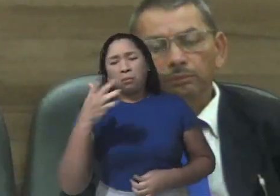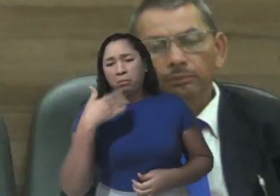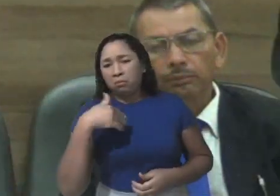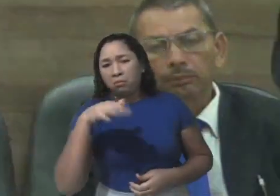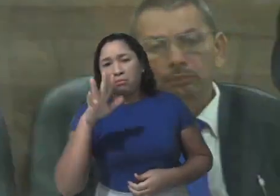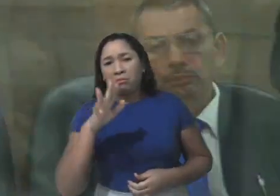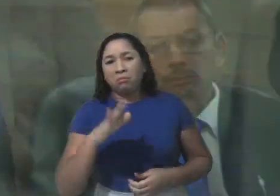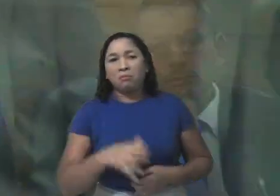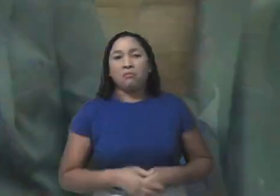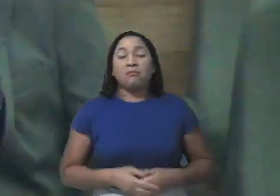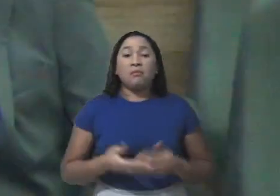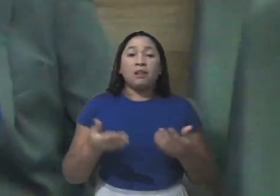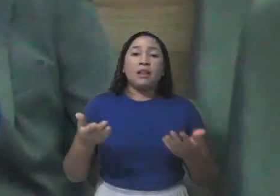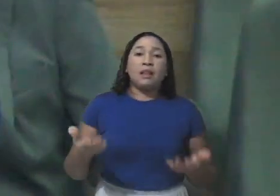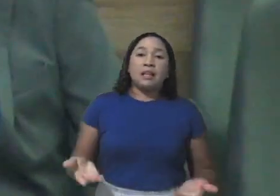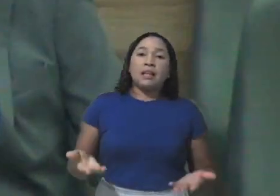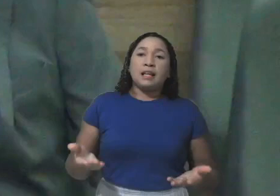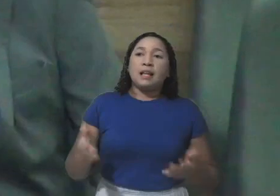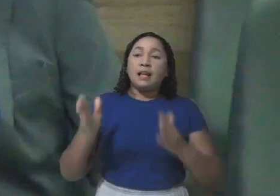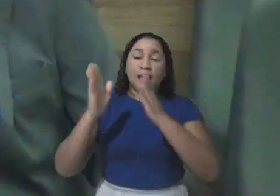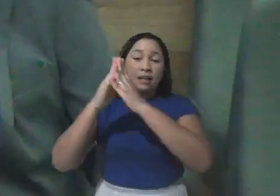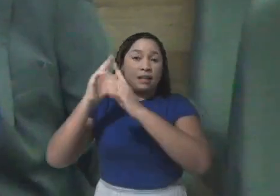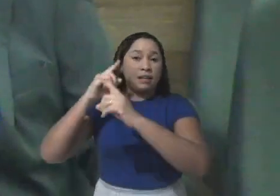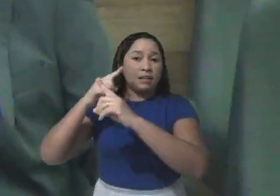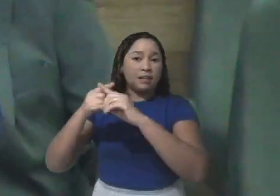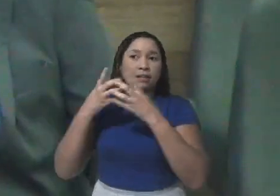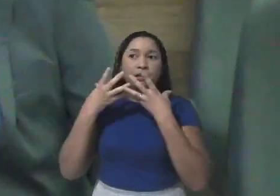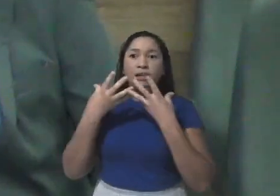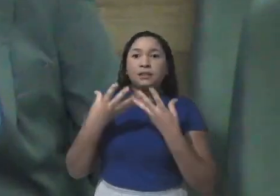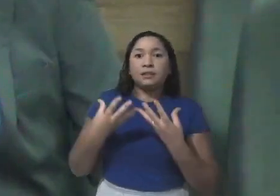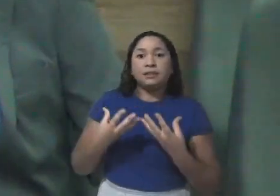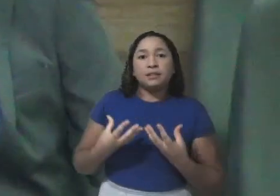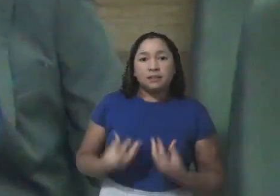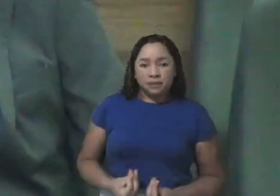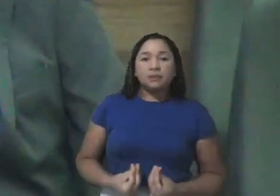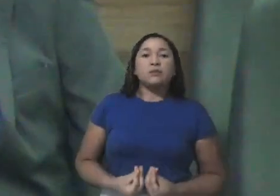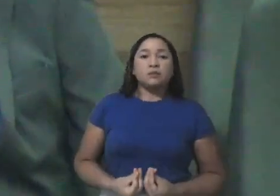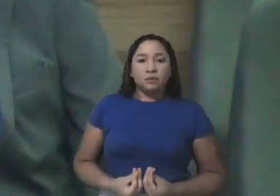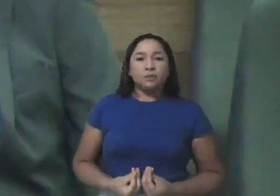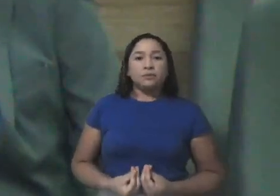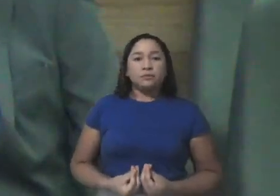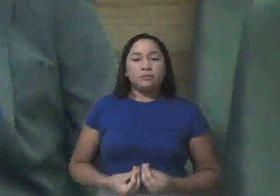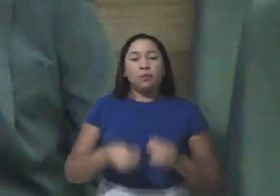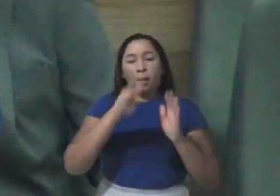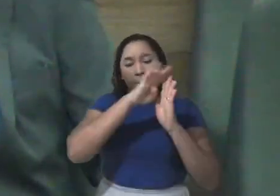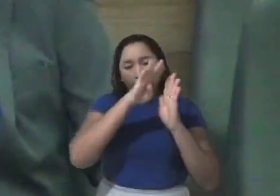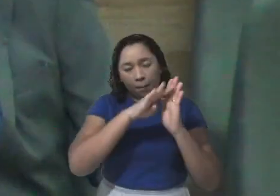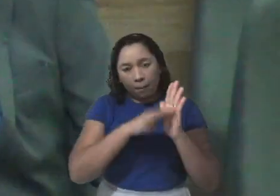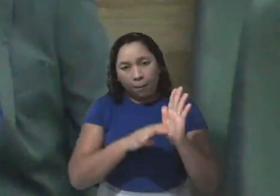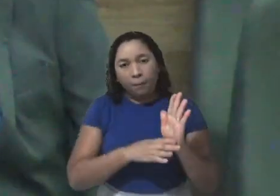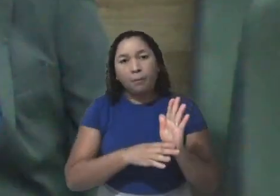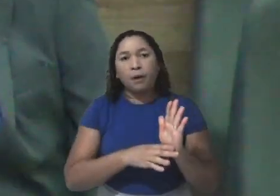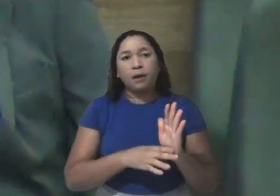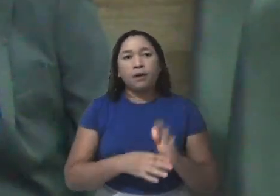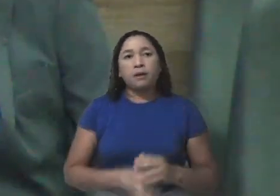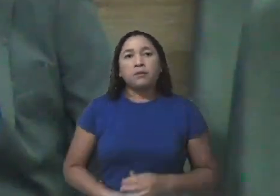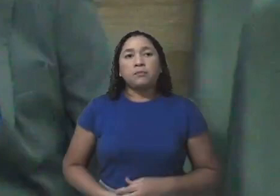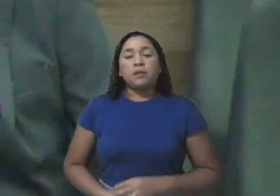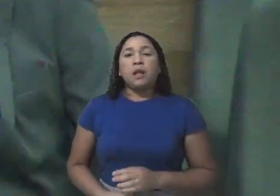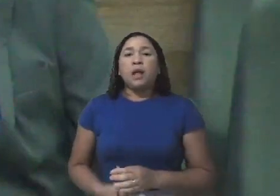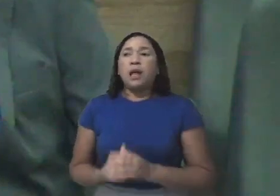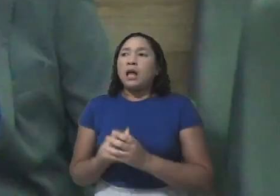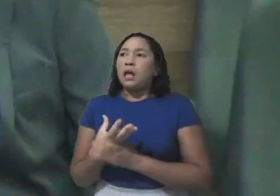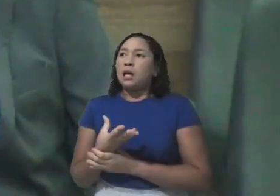Desde então, a igreja adotou este modelo e várias reuniões foram se sucedendo, porque